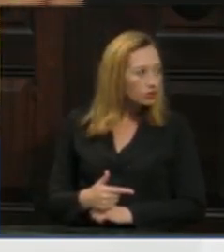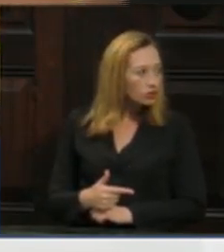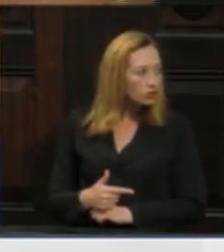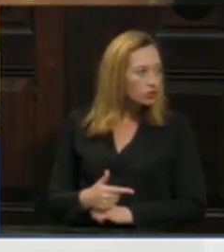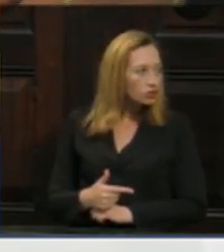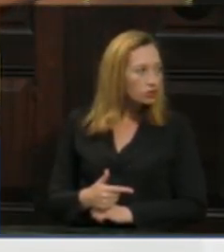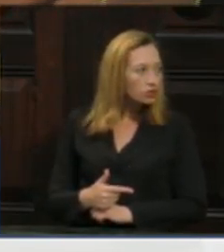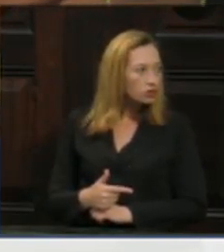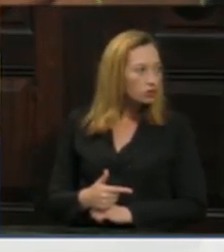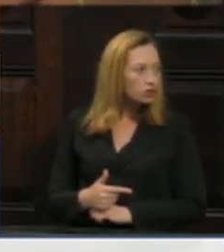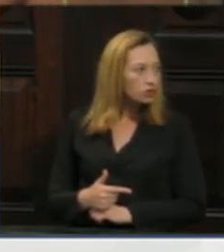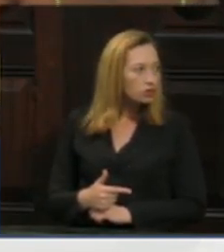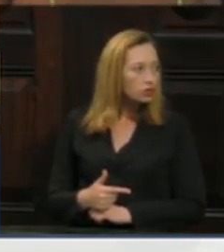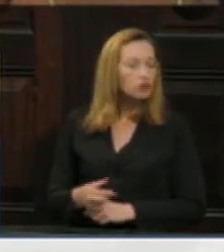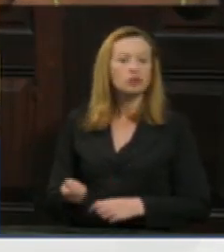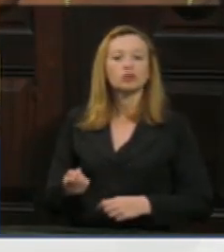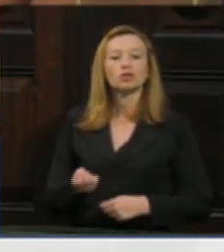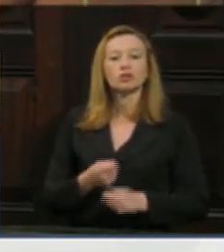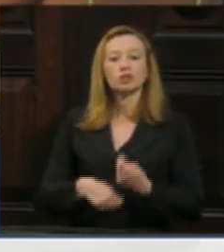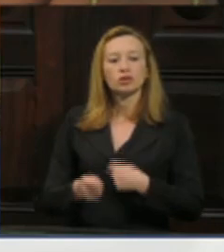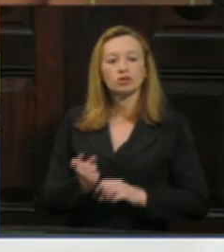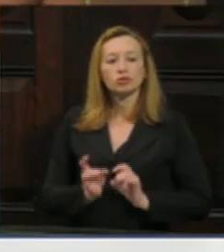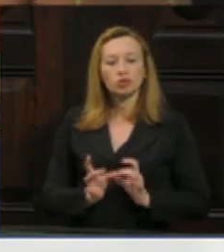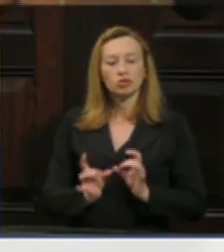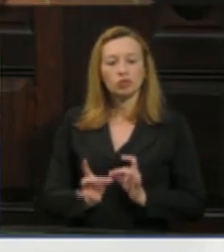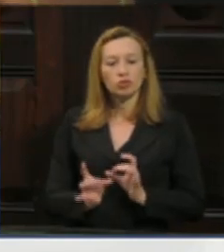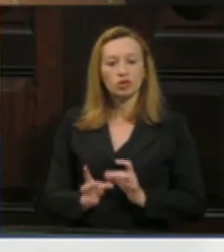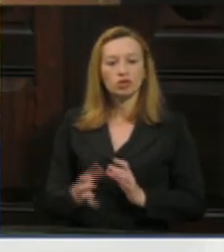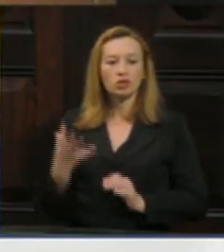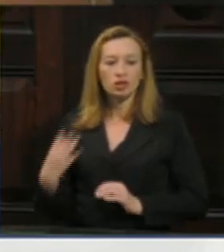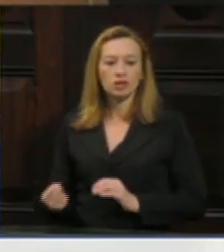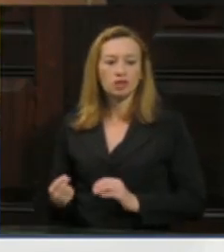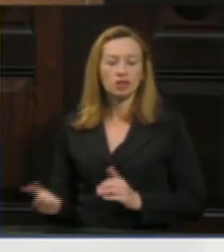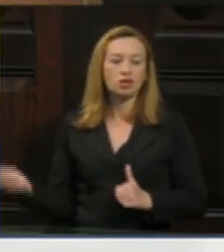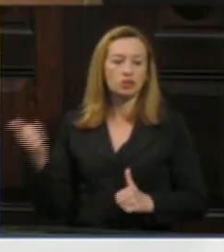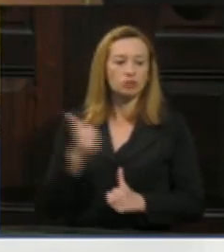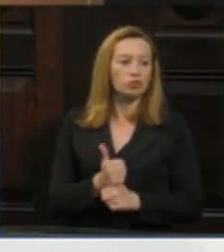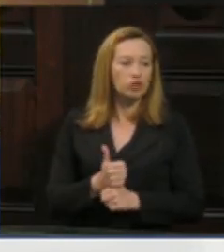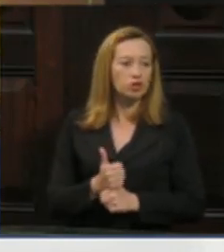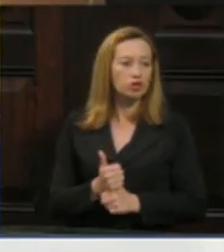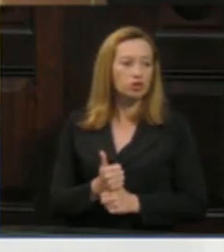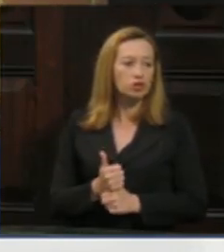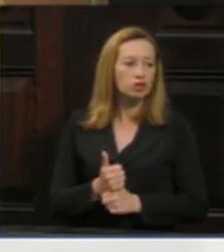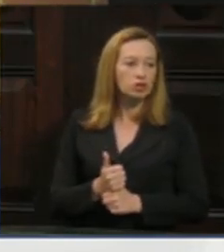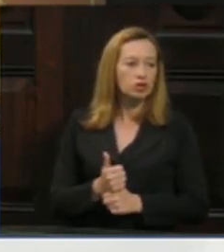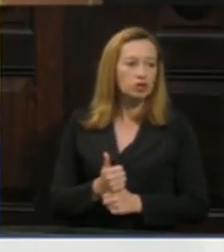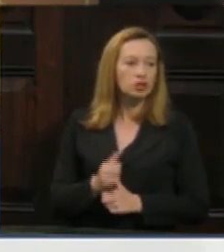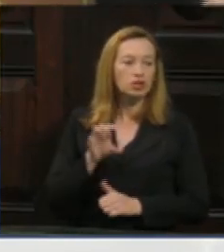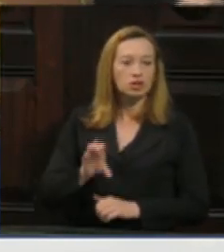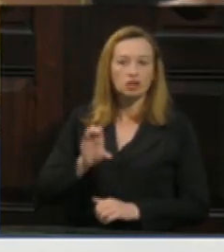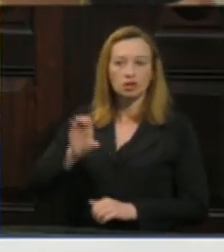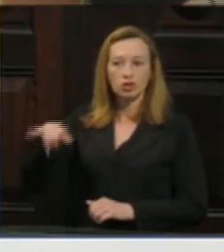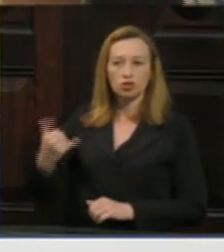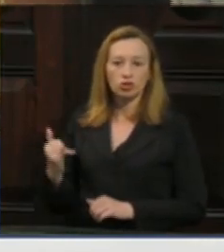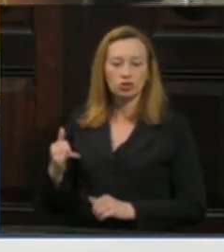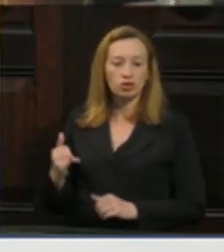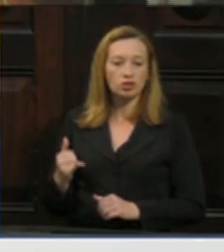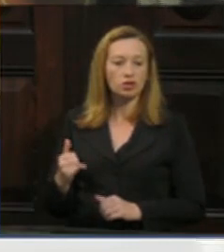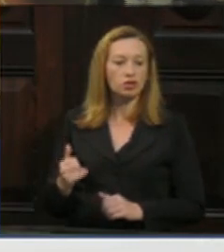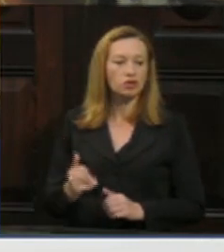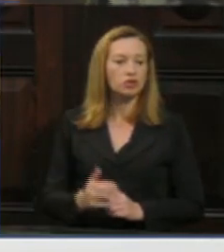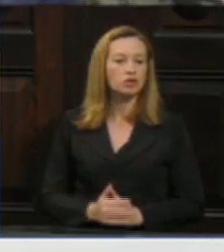pela condicionalidade. Defesa do consumidor, favorável. De Economia e dos Comércios, favorável. Novos pareceres às emendas de plenário das Comissões de